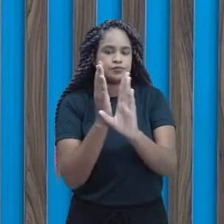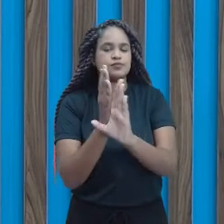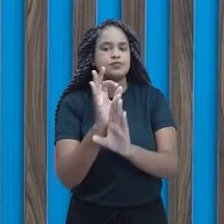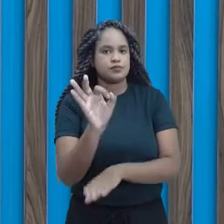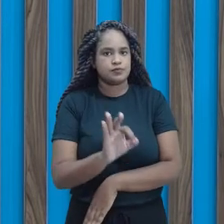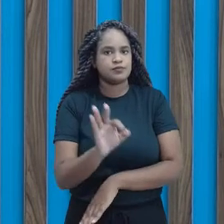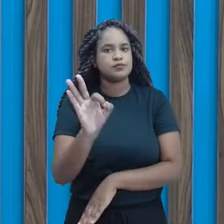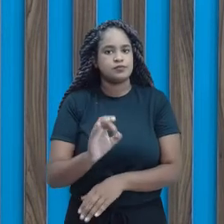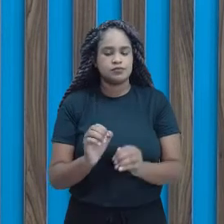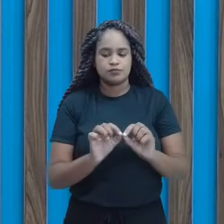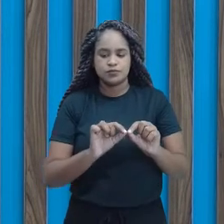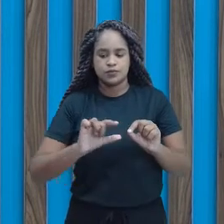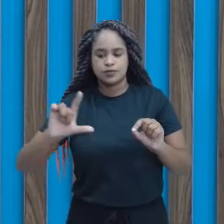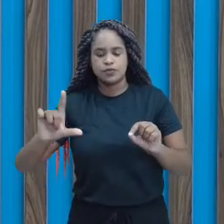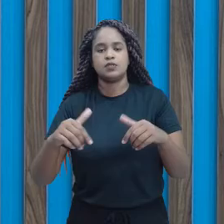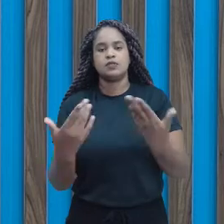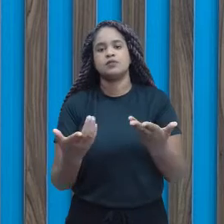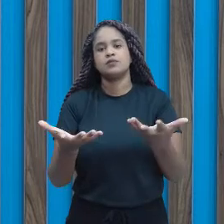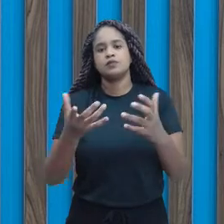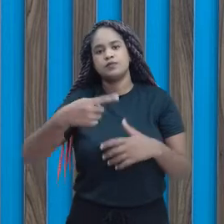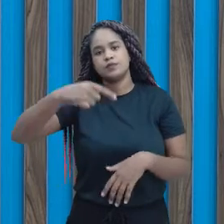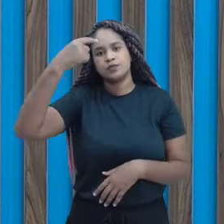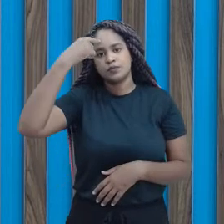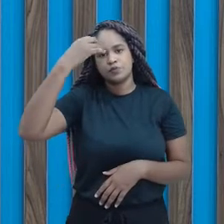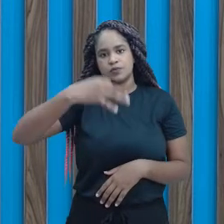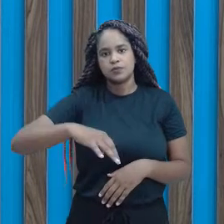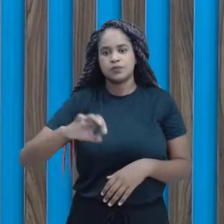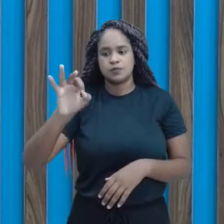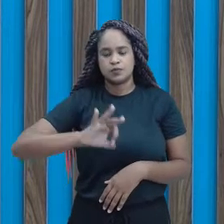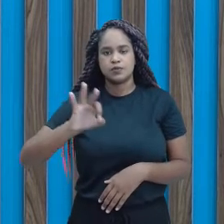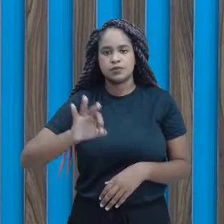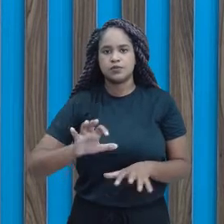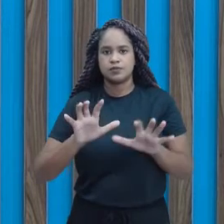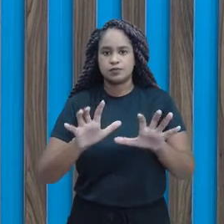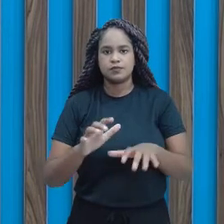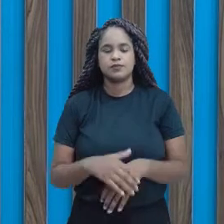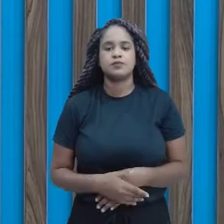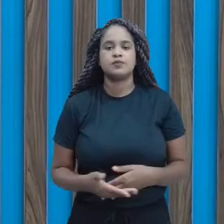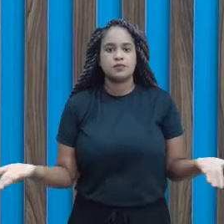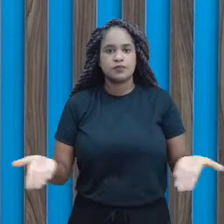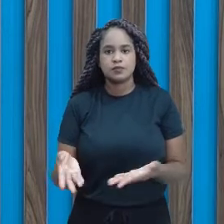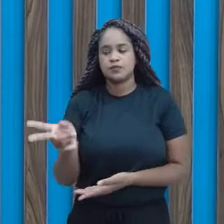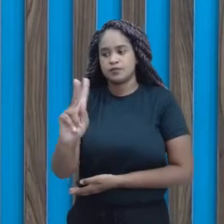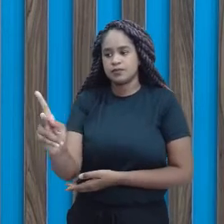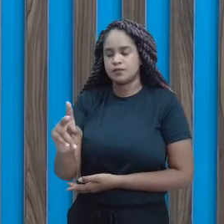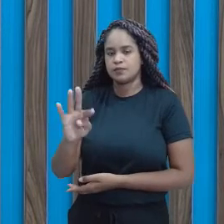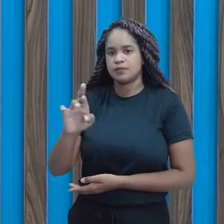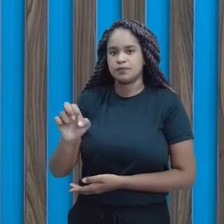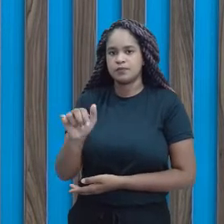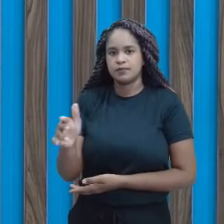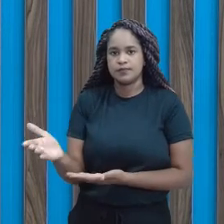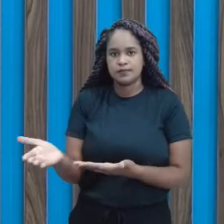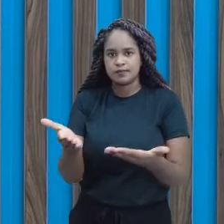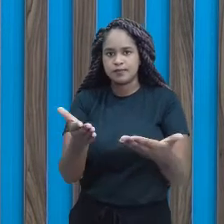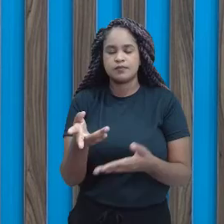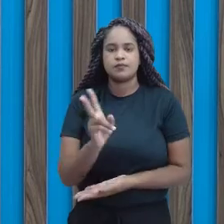aí de porcentagem que eu quero que você fixe aí na sua mente, tá bom? Vou passar a palavra para a Briane, que ela ainda